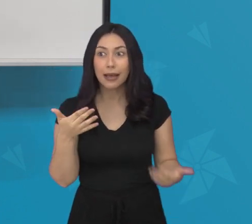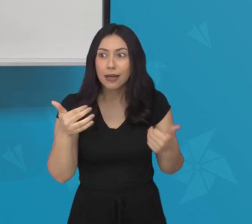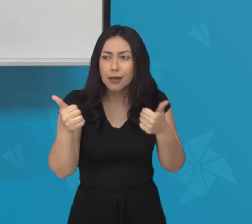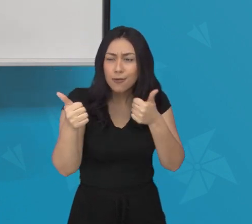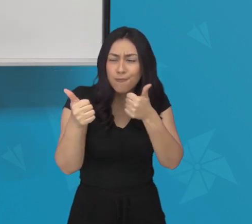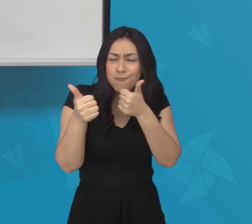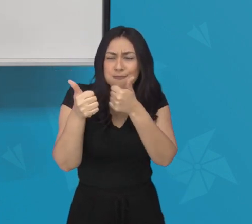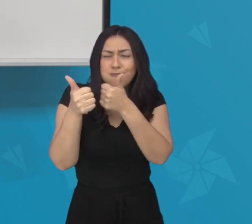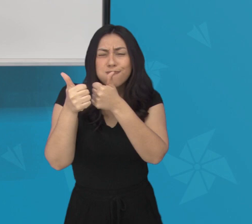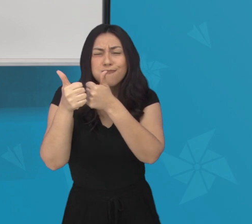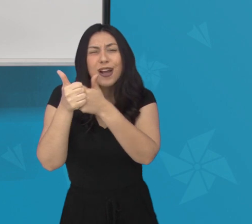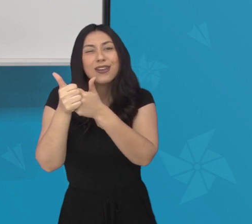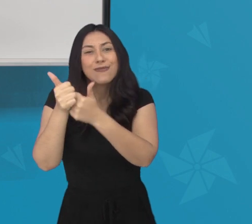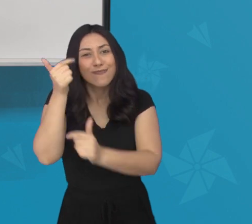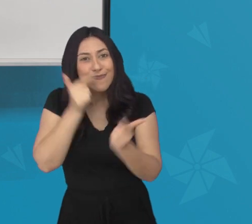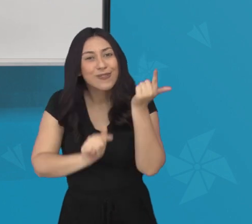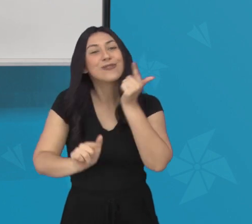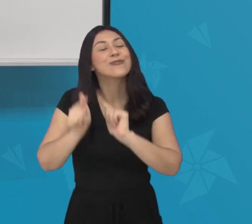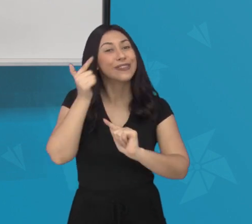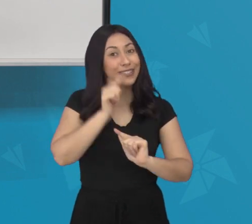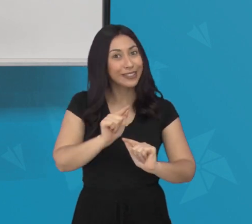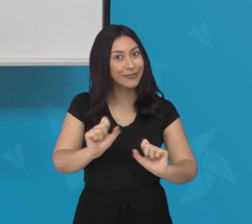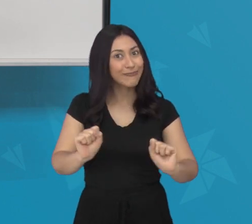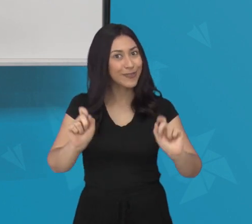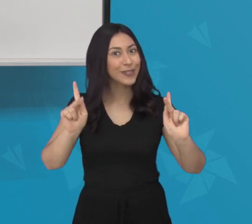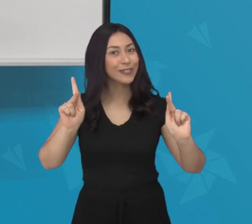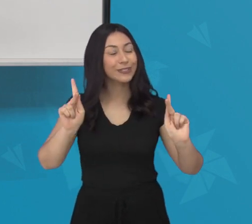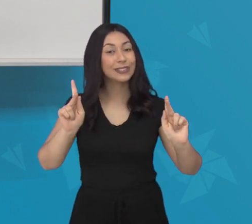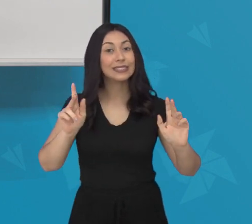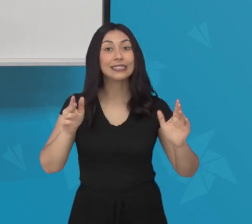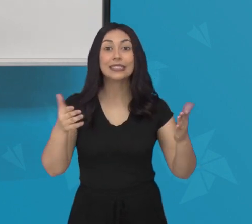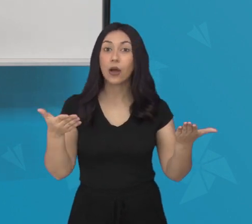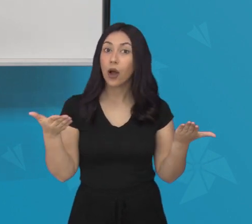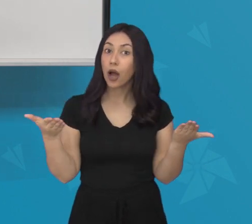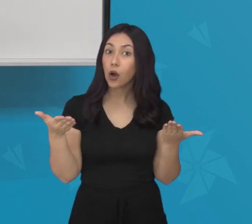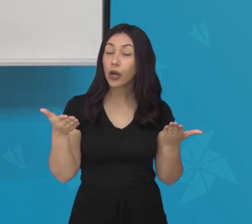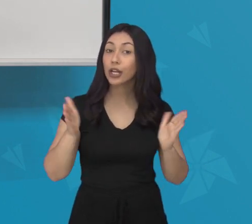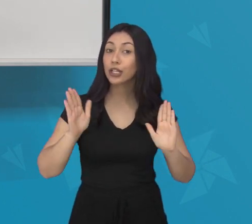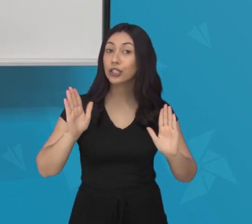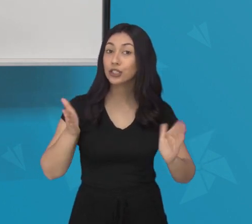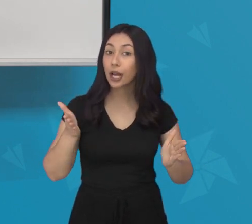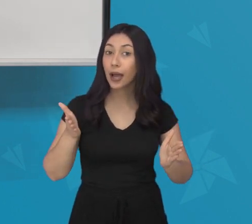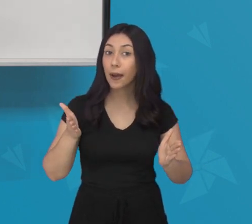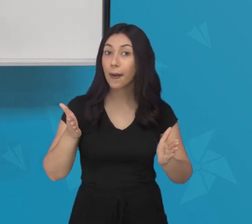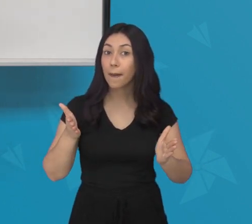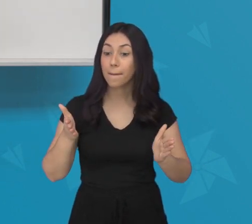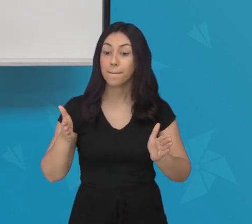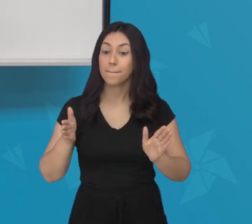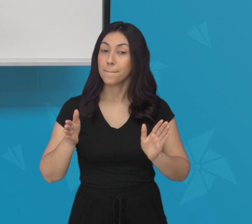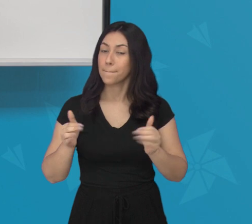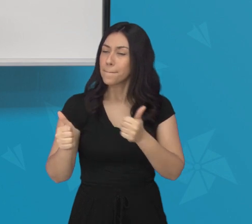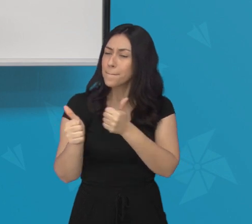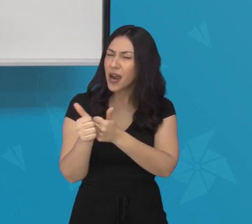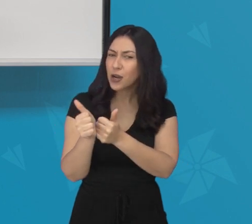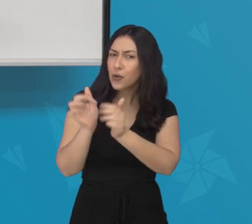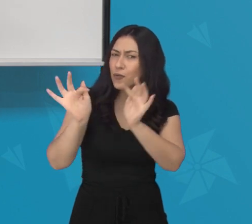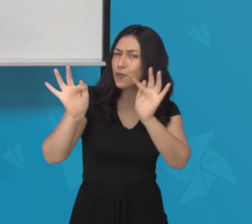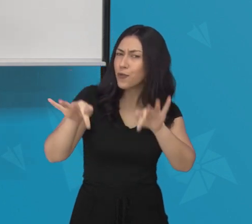nossos sonhos, beleza? Nós estamos chegando na metade do nosso curso de Física. Hoje a gente vai falar um pouco